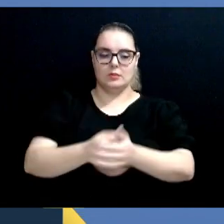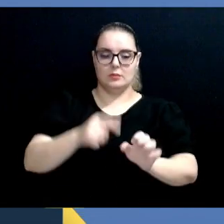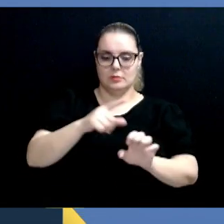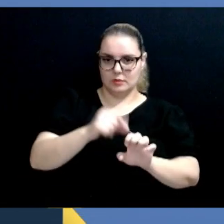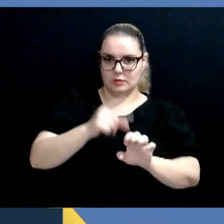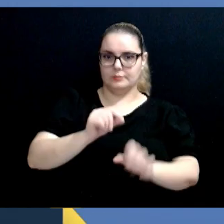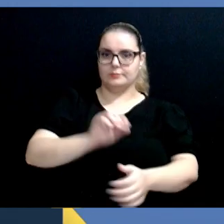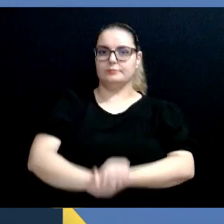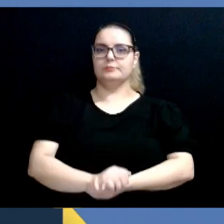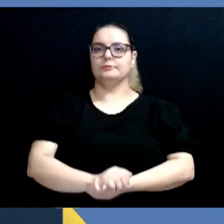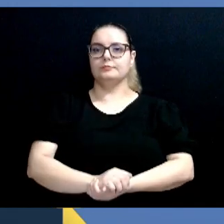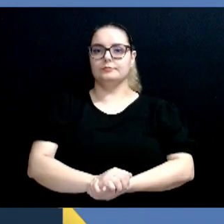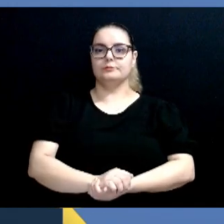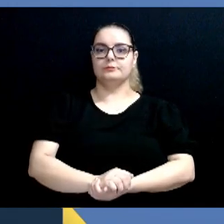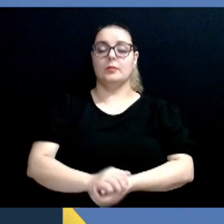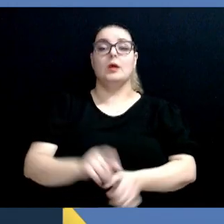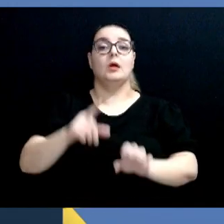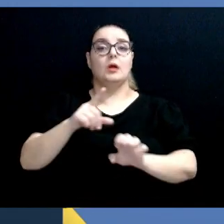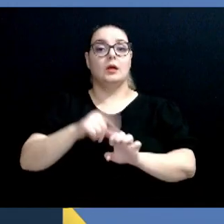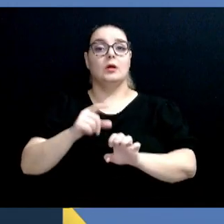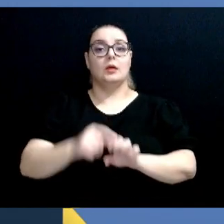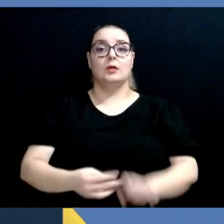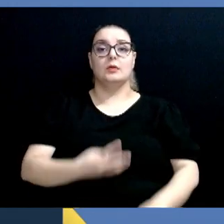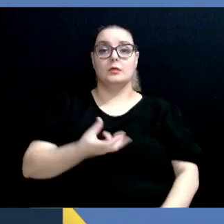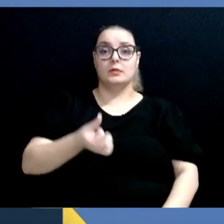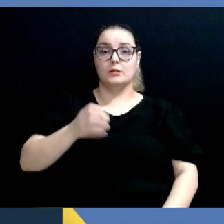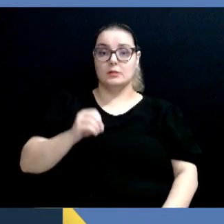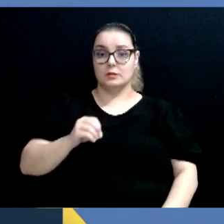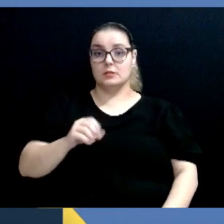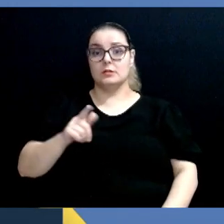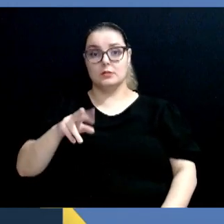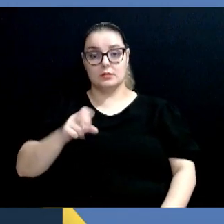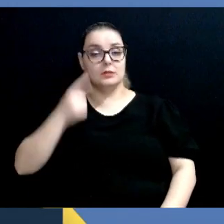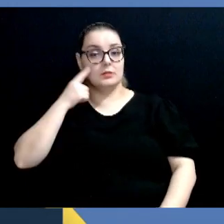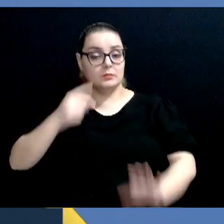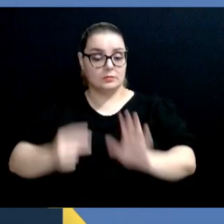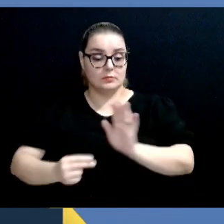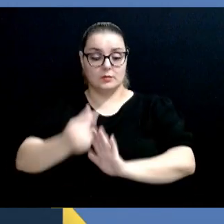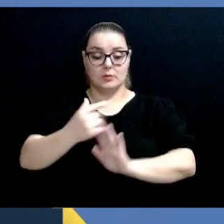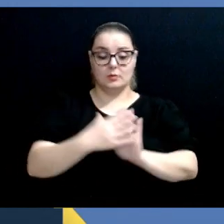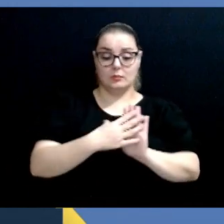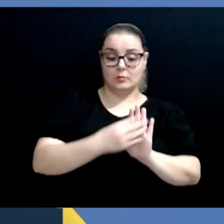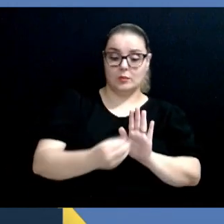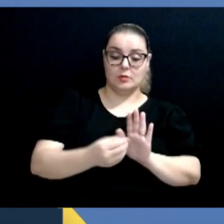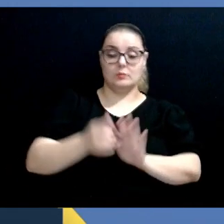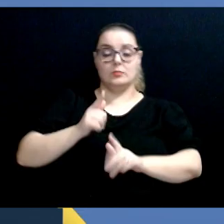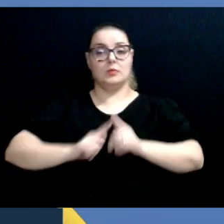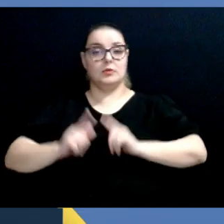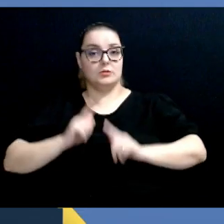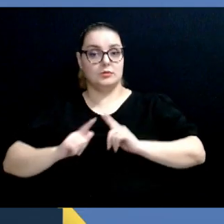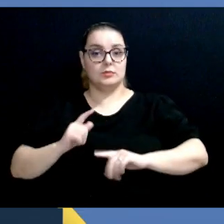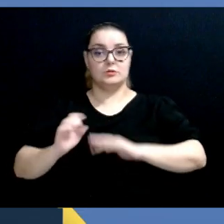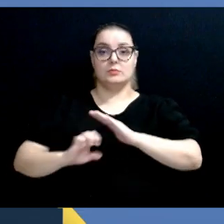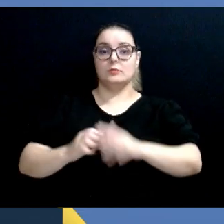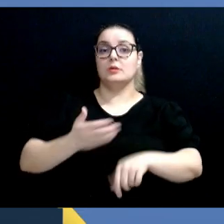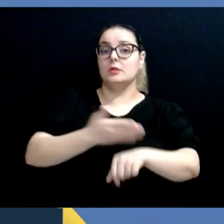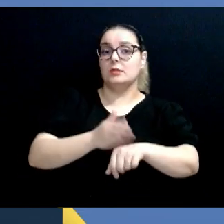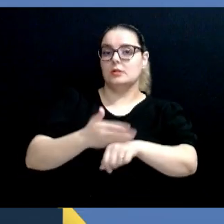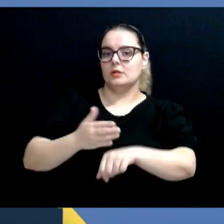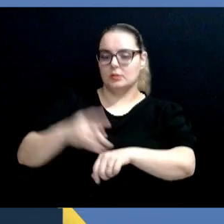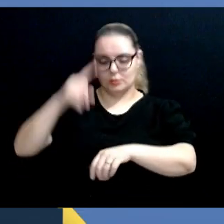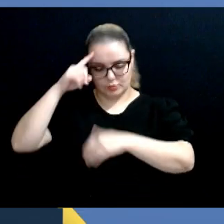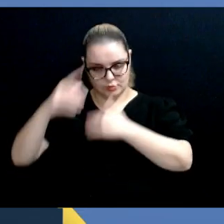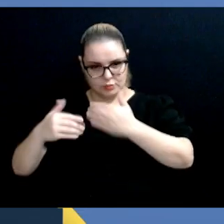exemplos concretos o futuro empreendedor que encontrará no guia orientações necessárias para ter